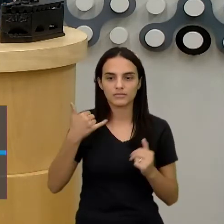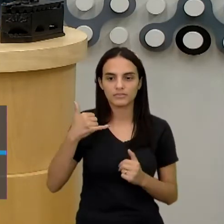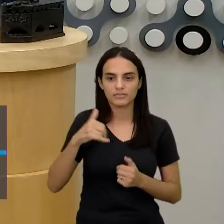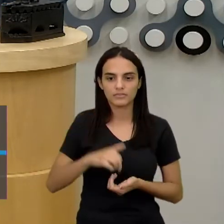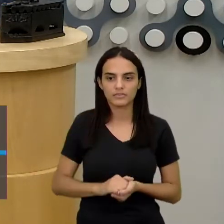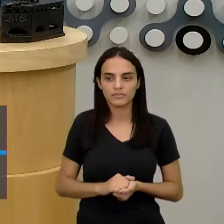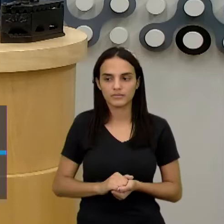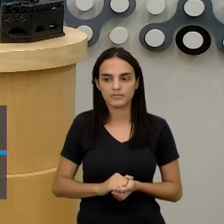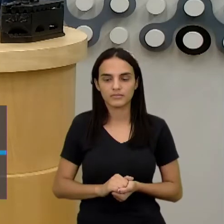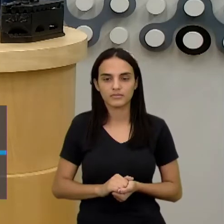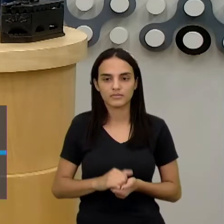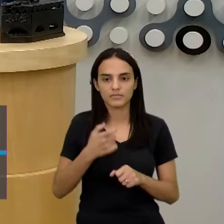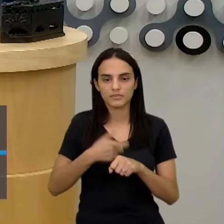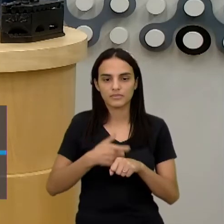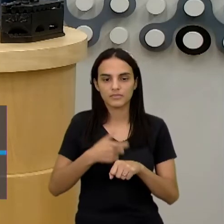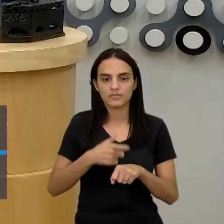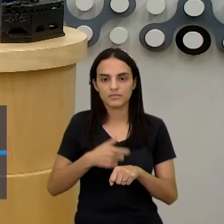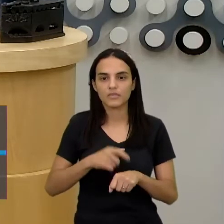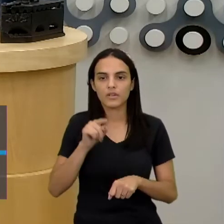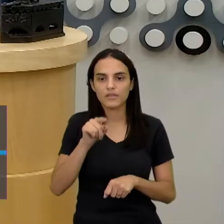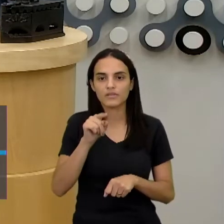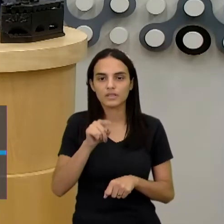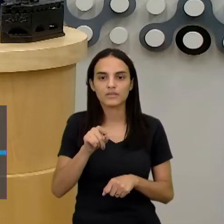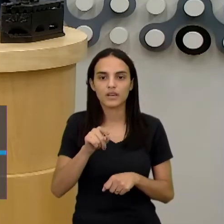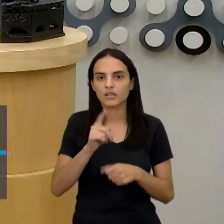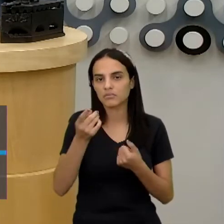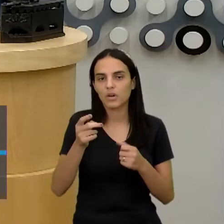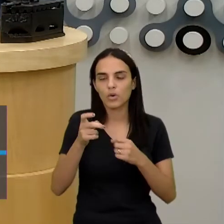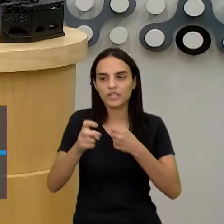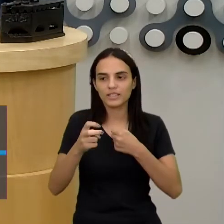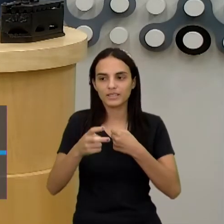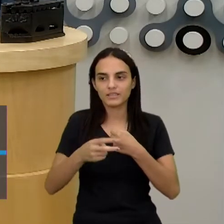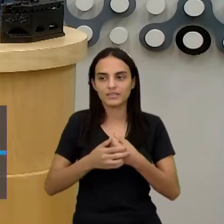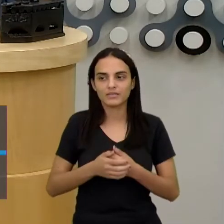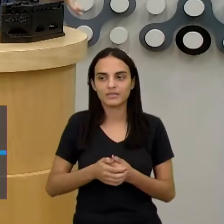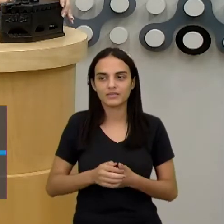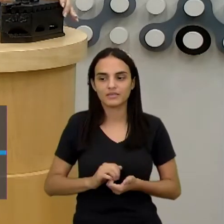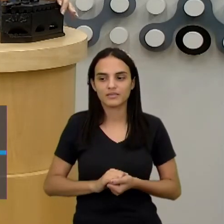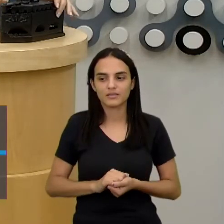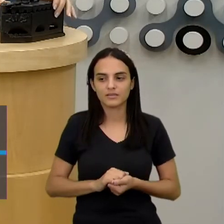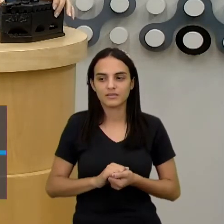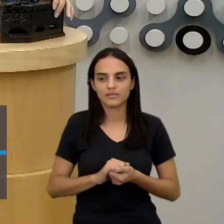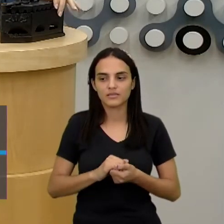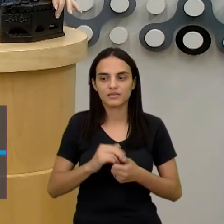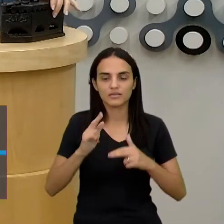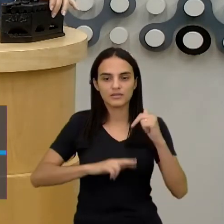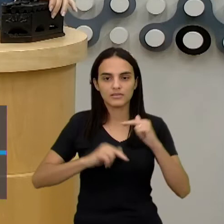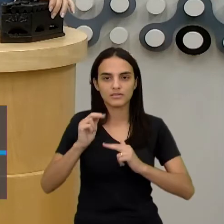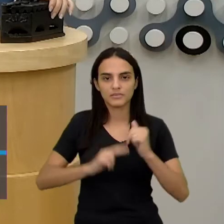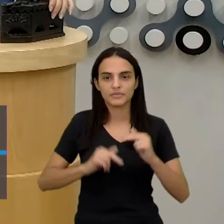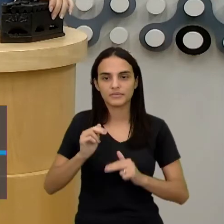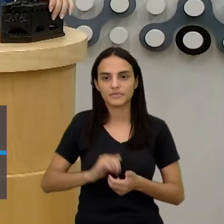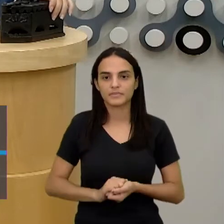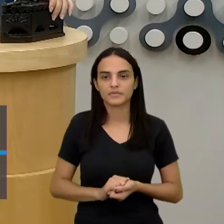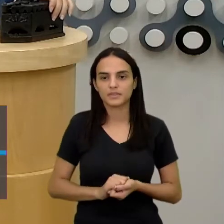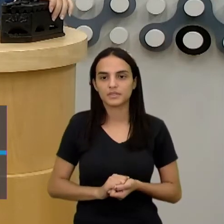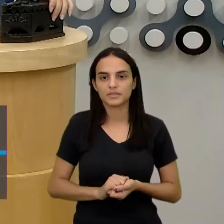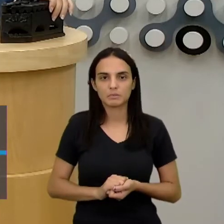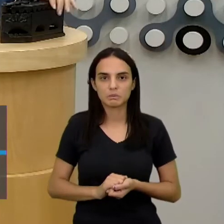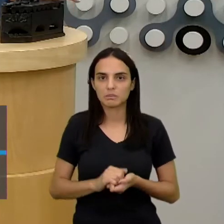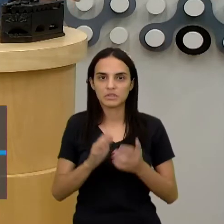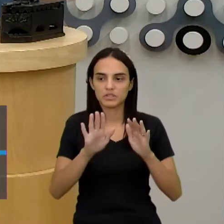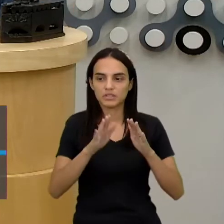semântico dele? Vai ser objetos. Aí, eu posso separar mais. Então, o ferro, o grupo semântico de